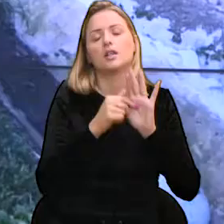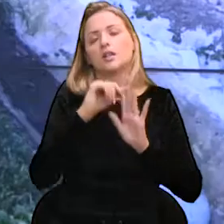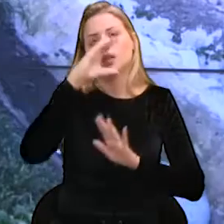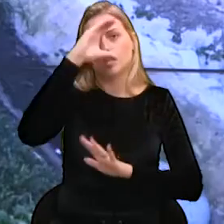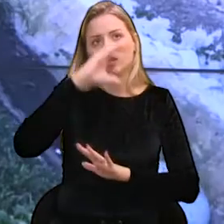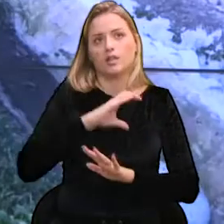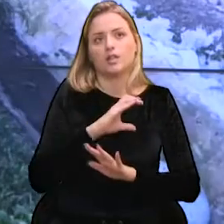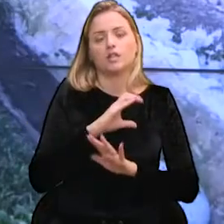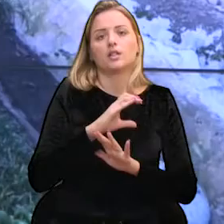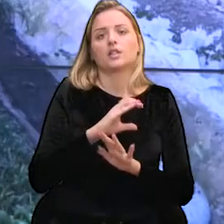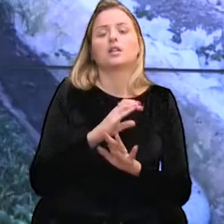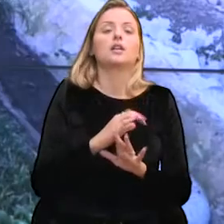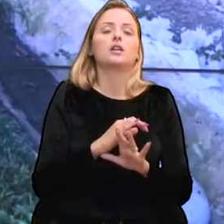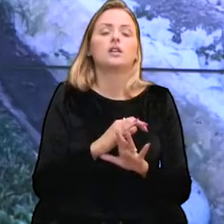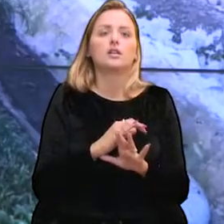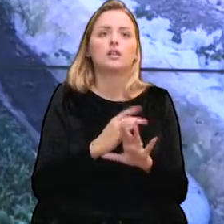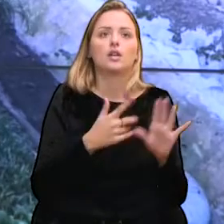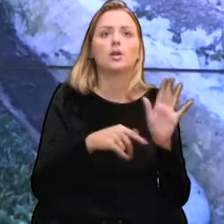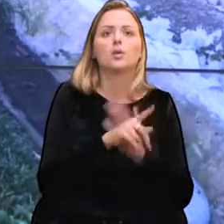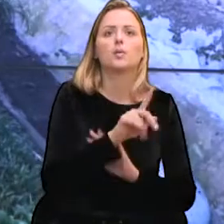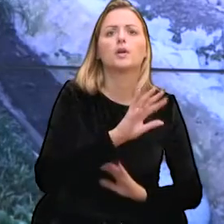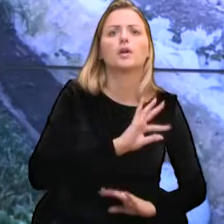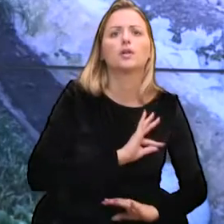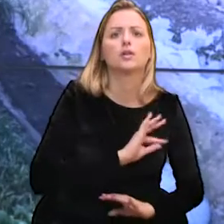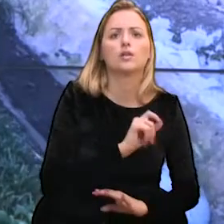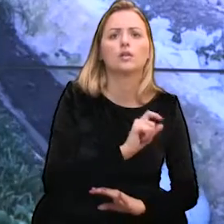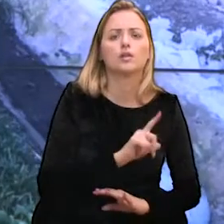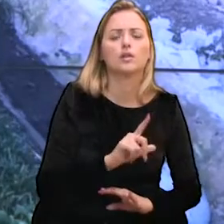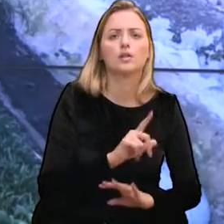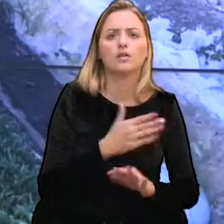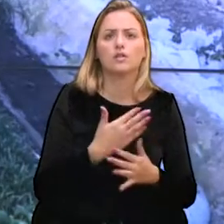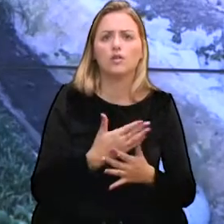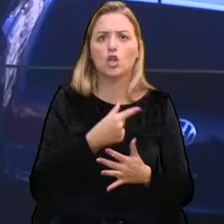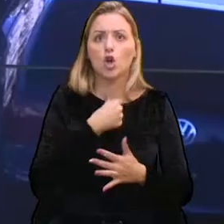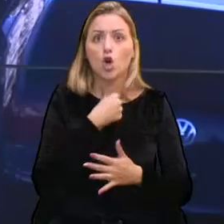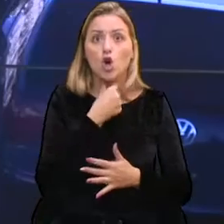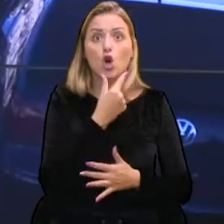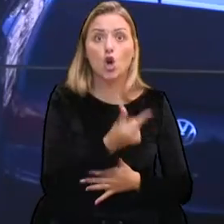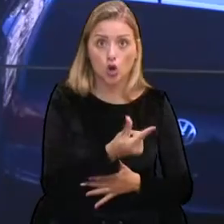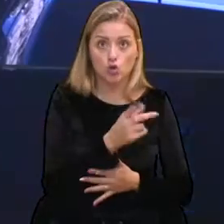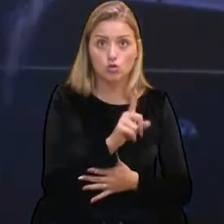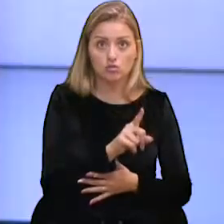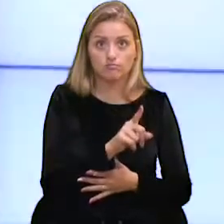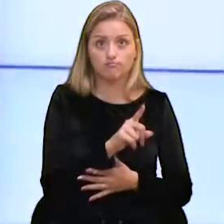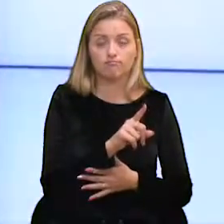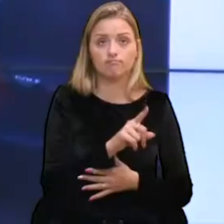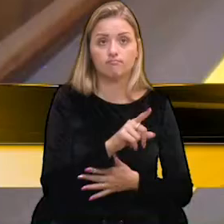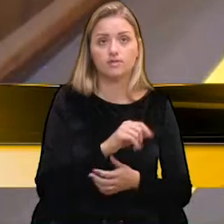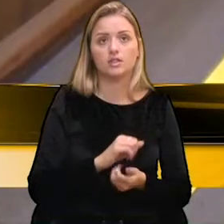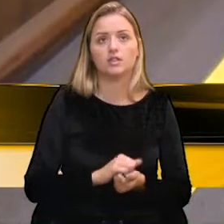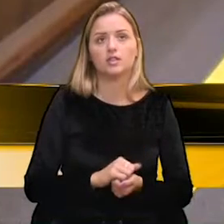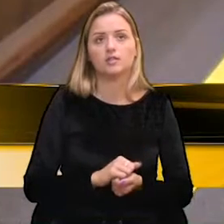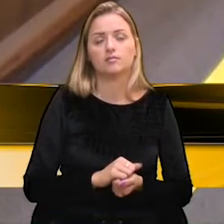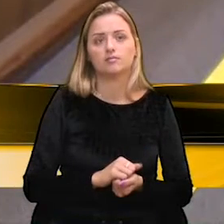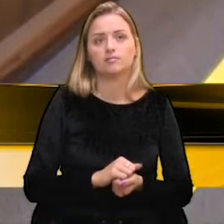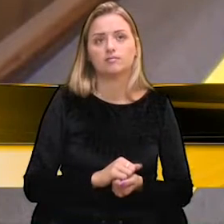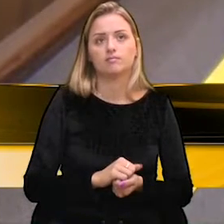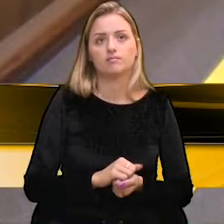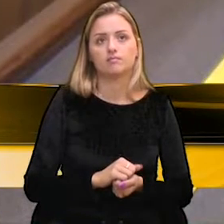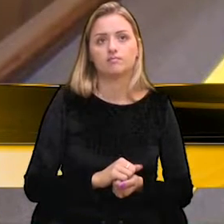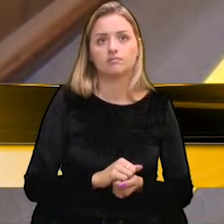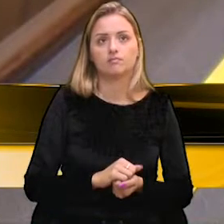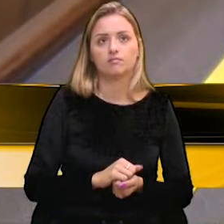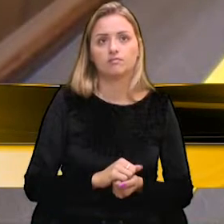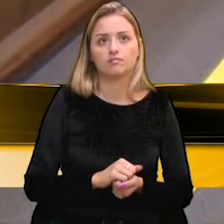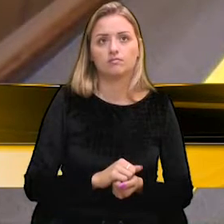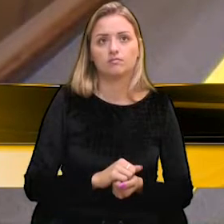cidadão questionou o guarda de trânsito, ele foi extremamente grosseiro com o guarda de trânsito e deu essa seguinte resposta. Isso